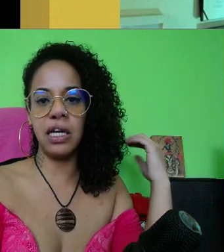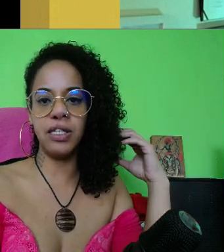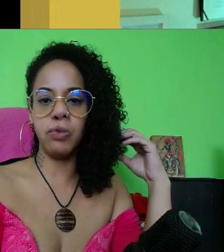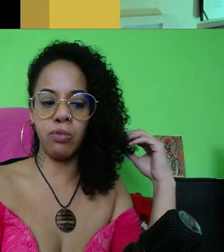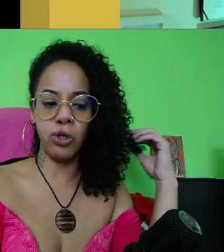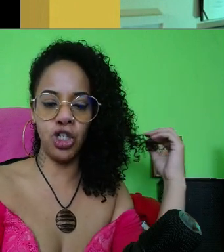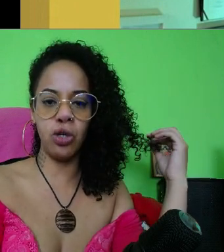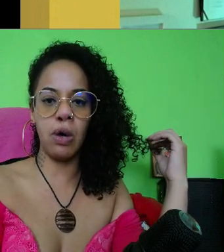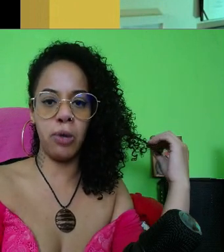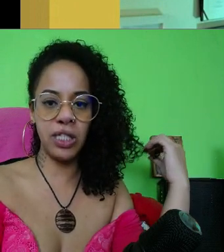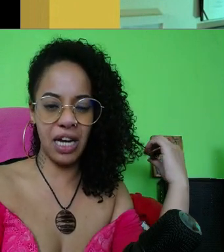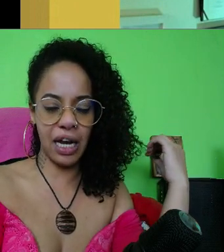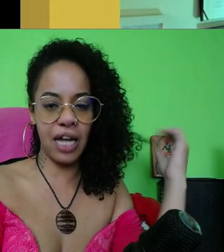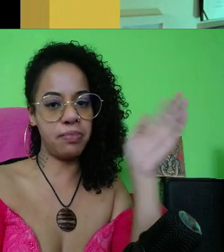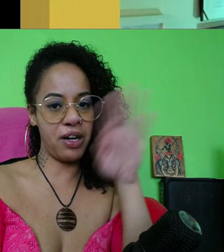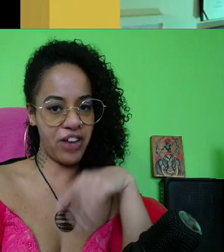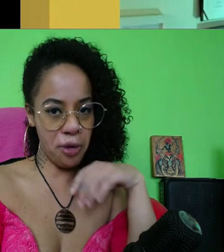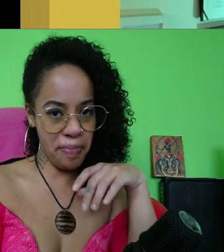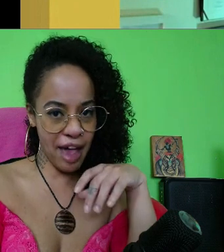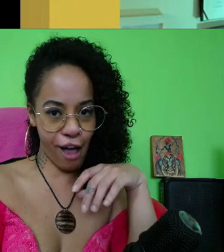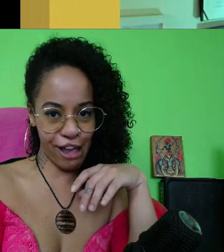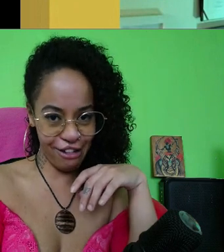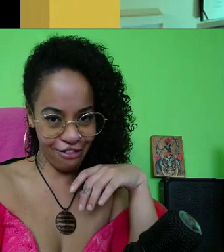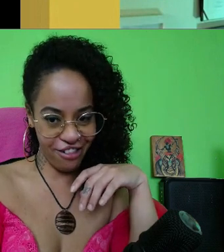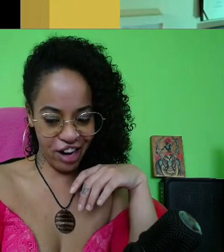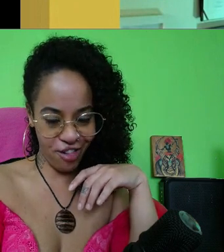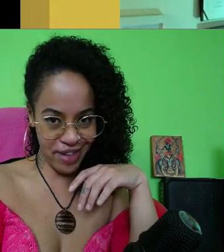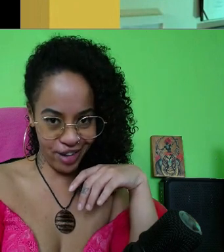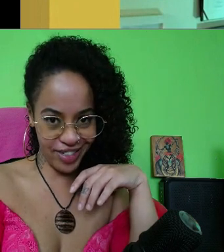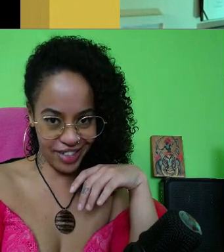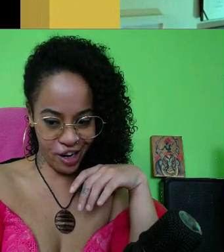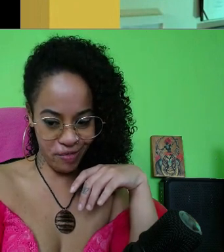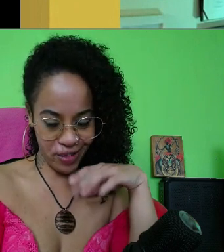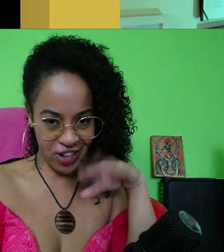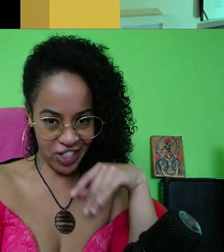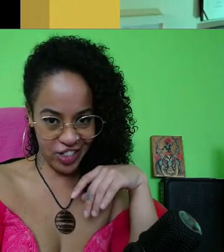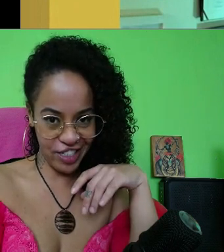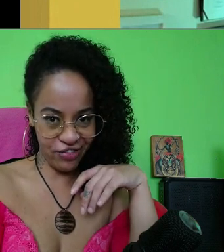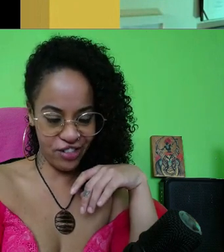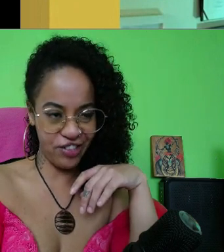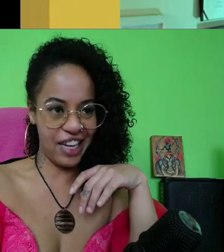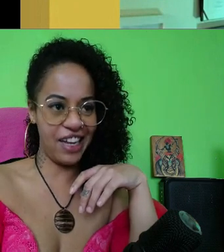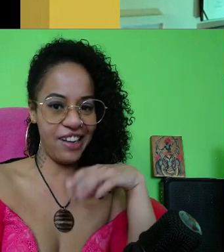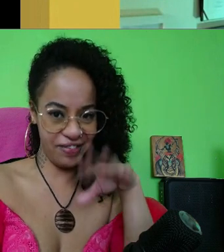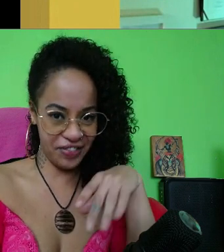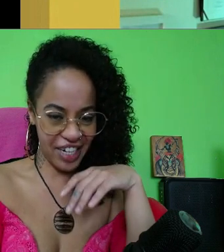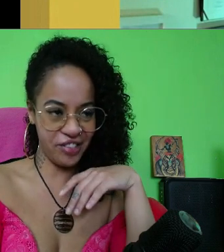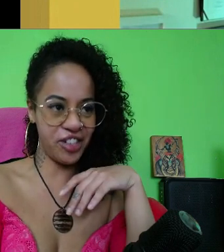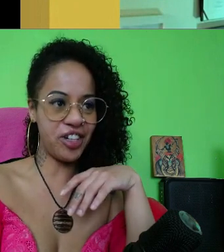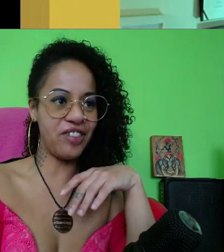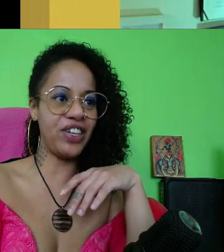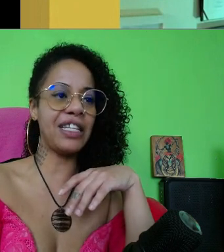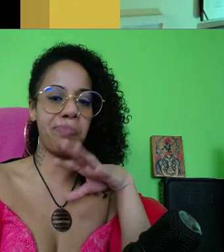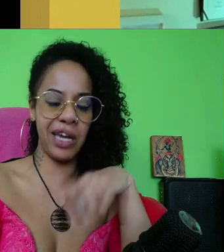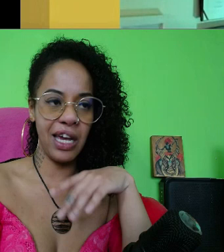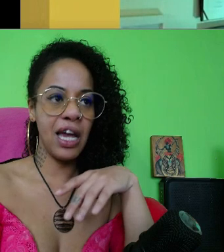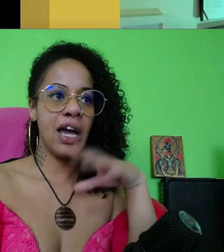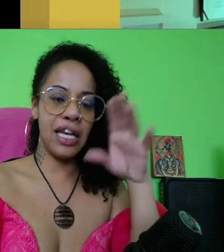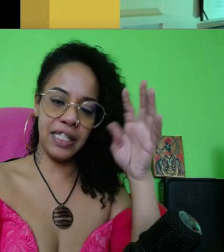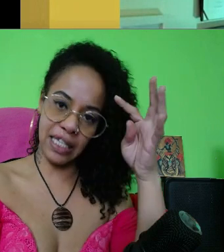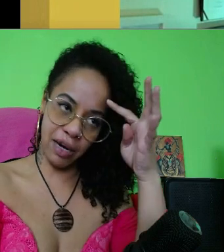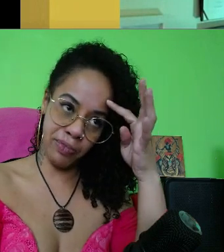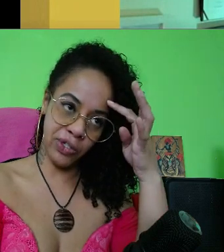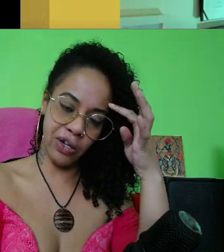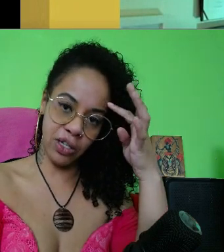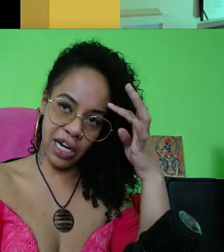semi-presidencialismo como eu digo amostra grátis mas não vai copiar hein não vai copiar os termos Qualquer coisa se você for falar fala que foi eu que inventei porque